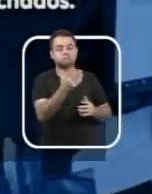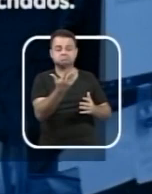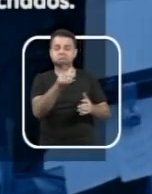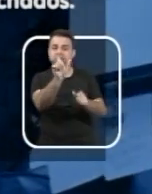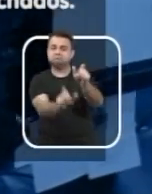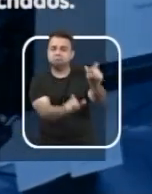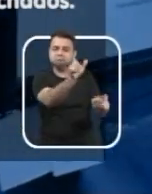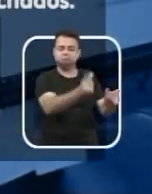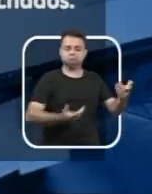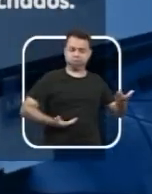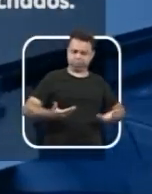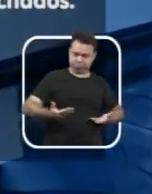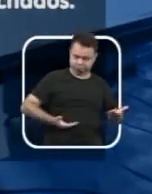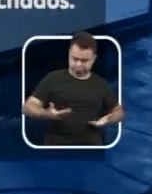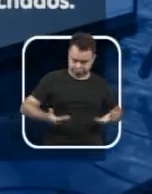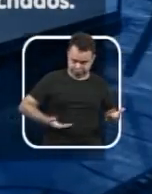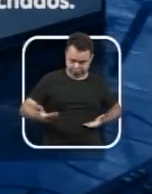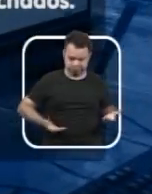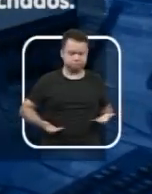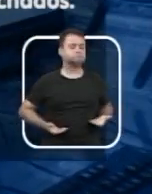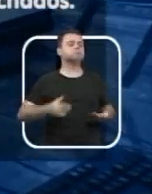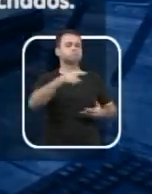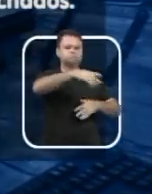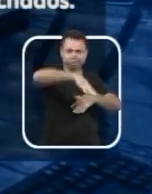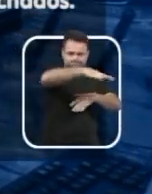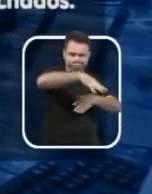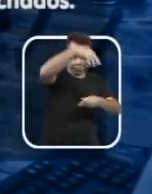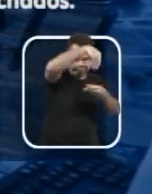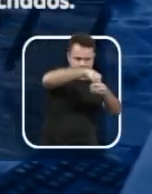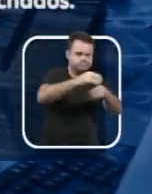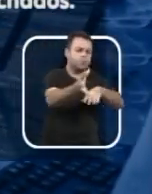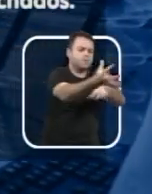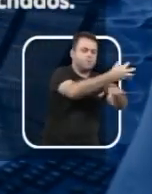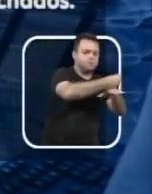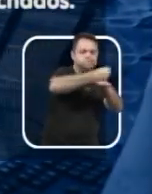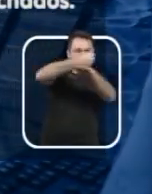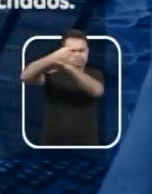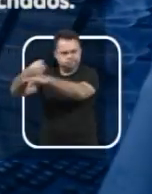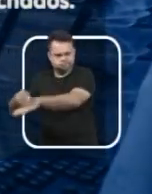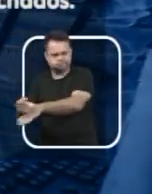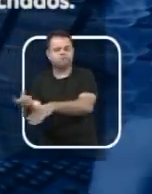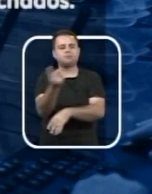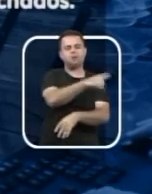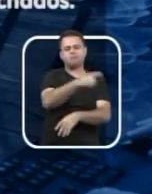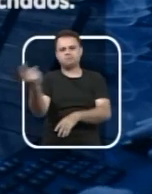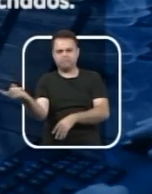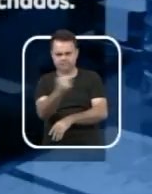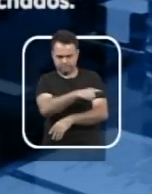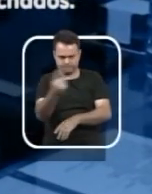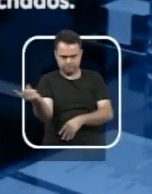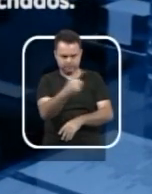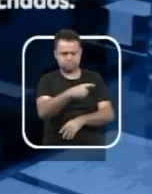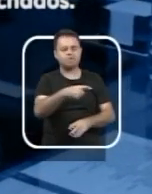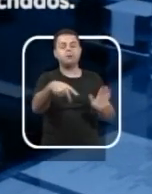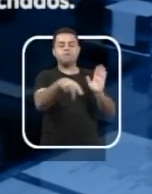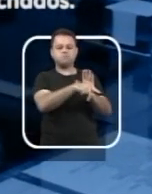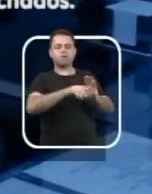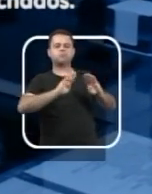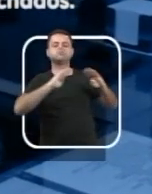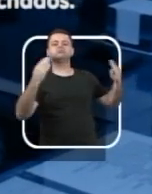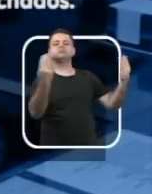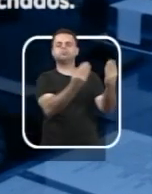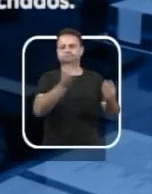que sejam disponibilizados veículos especiais para locomoção e transporte de funcionários das